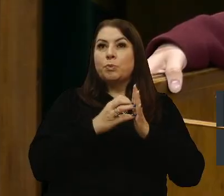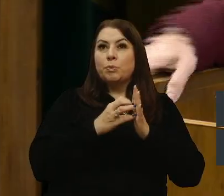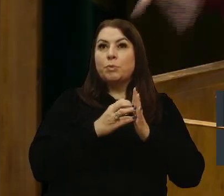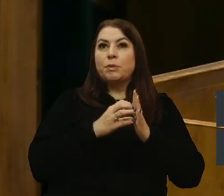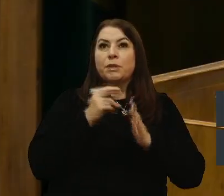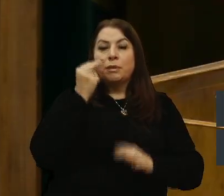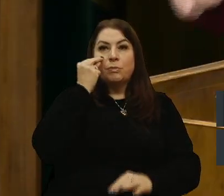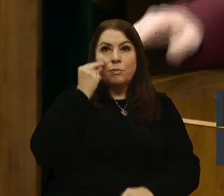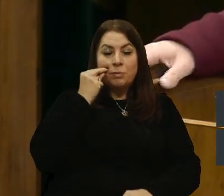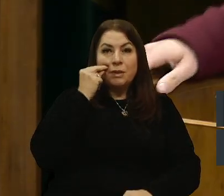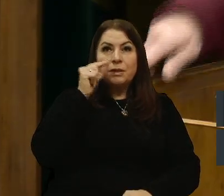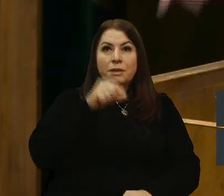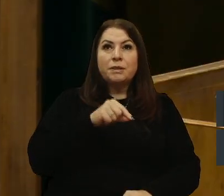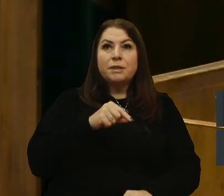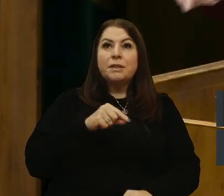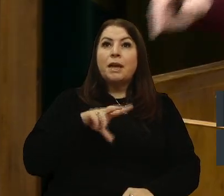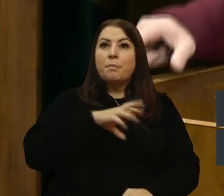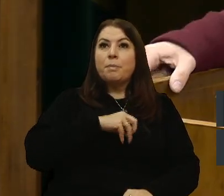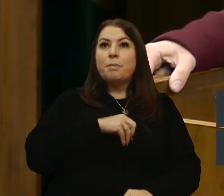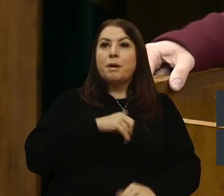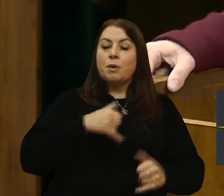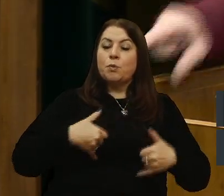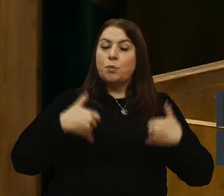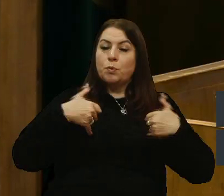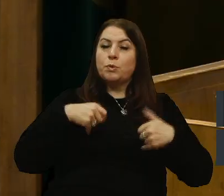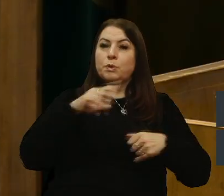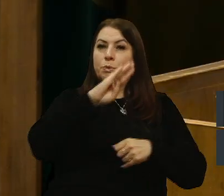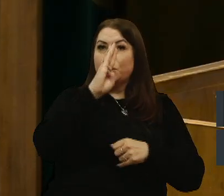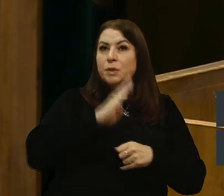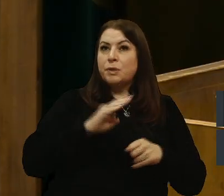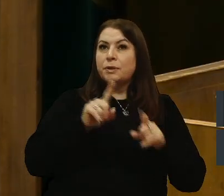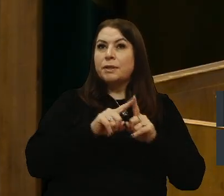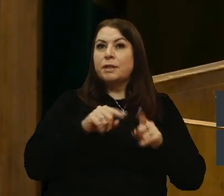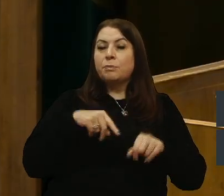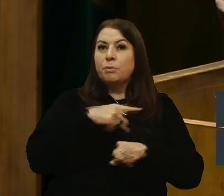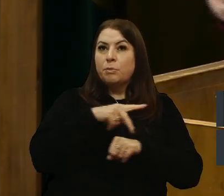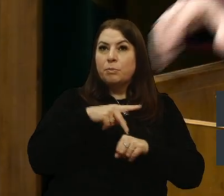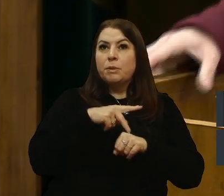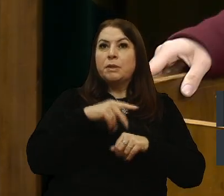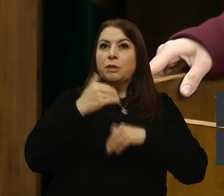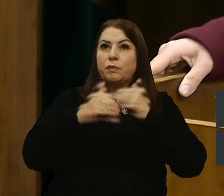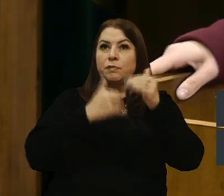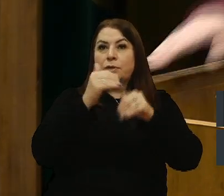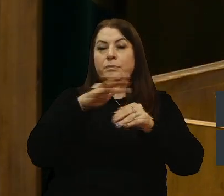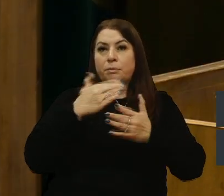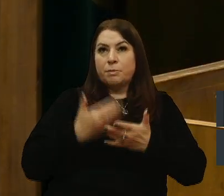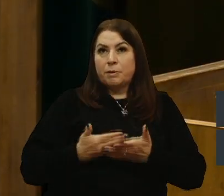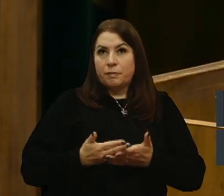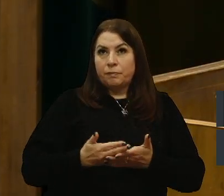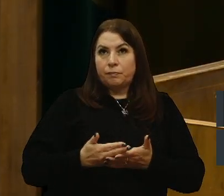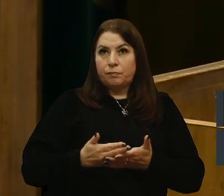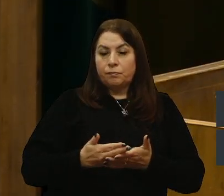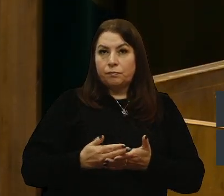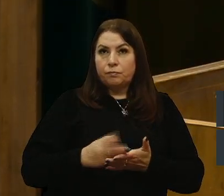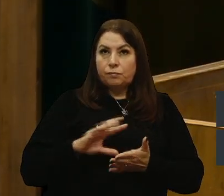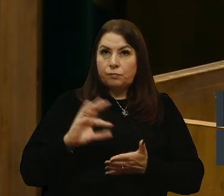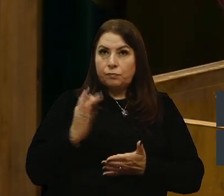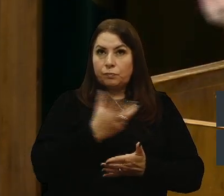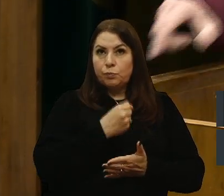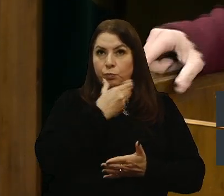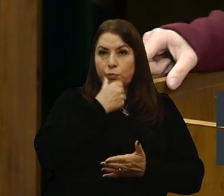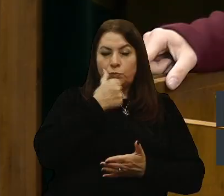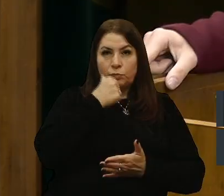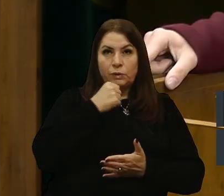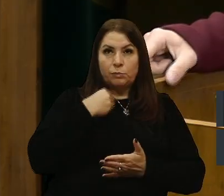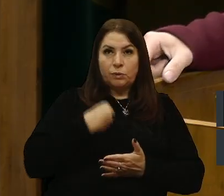Cláudio Libardi, de ser patriota, tenho orgulho de ser brasileira e quero que meu país avance cada vez mais para que todos e todas